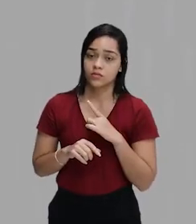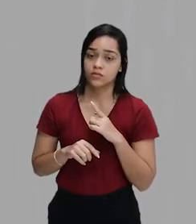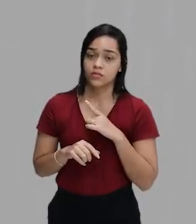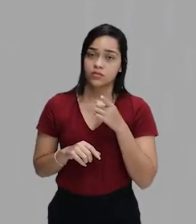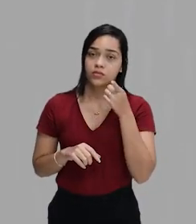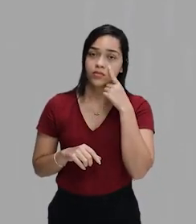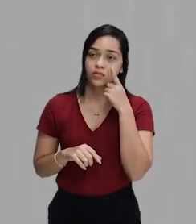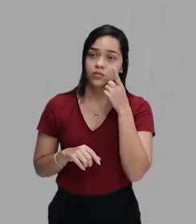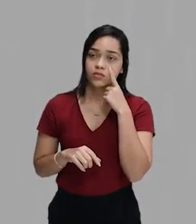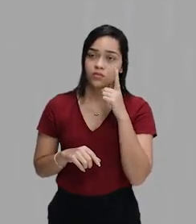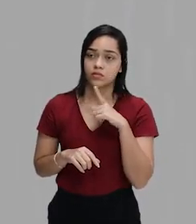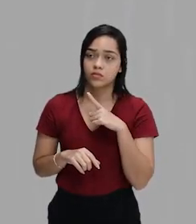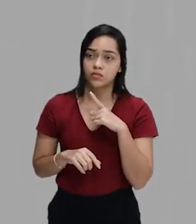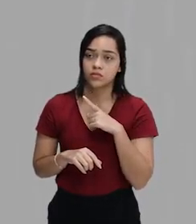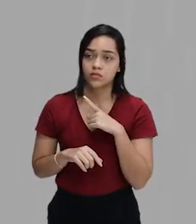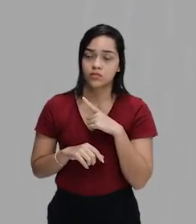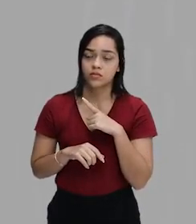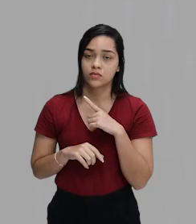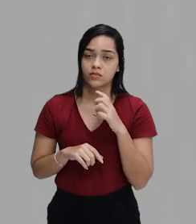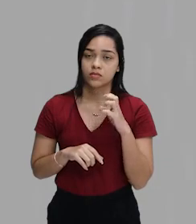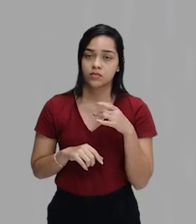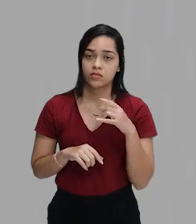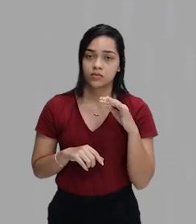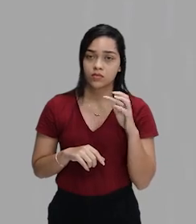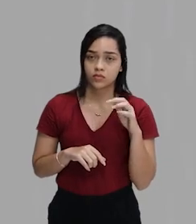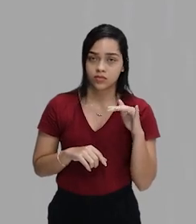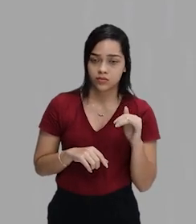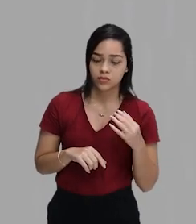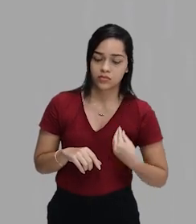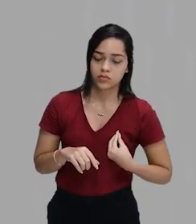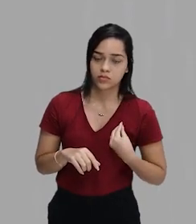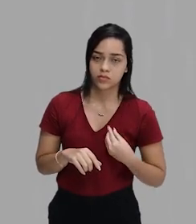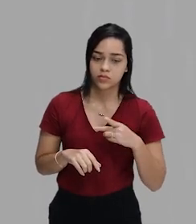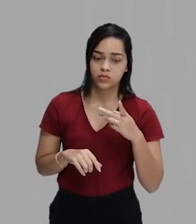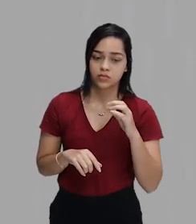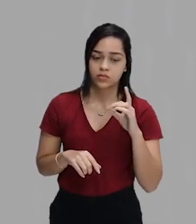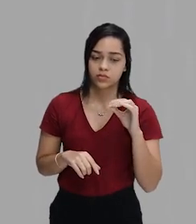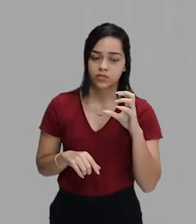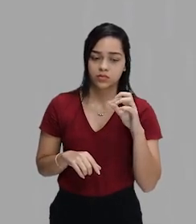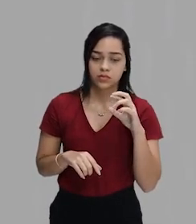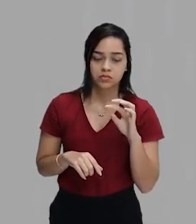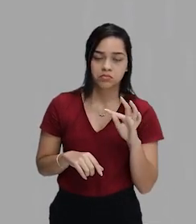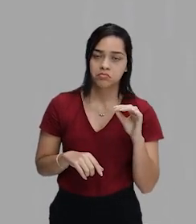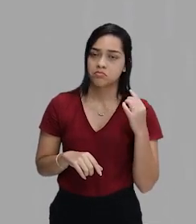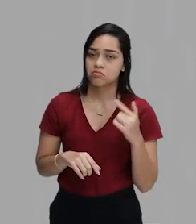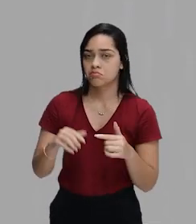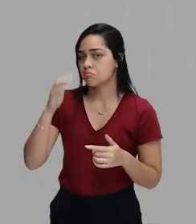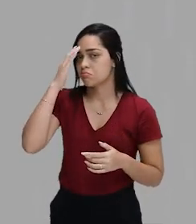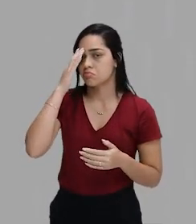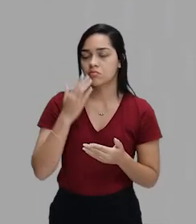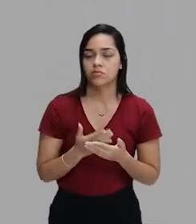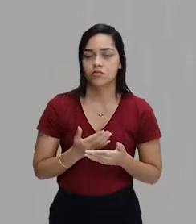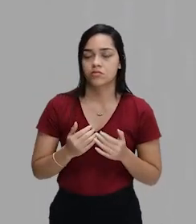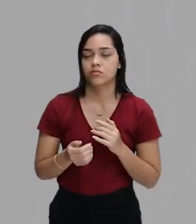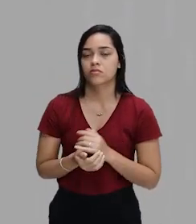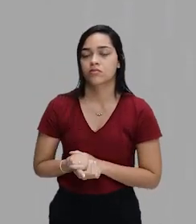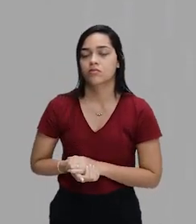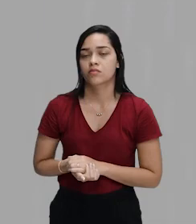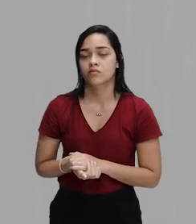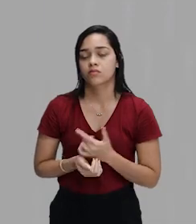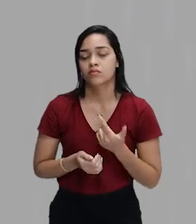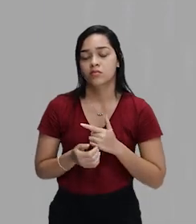dúvida da existência do Holocausto, deixou de ter. Deixou de possuir. A Segunda